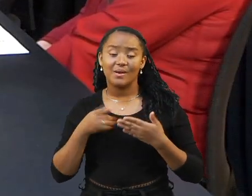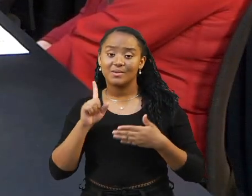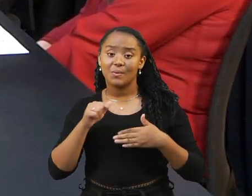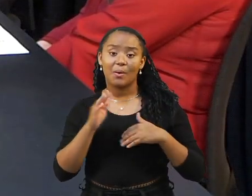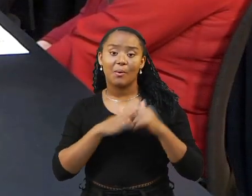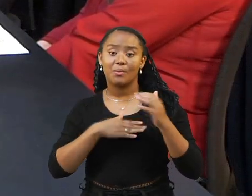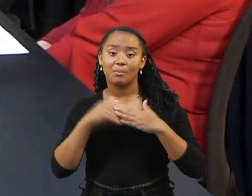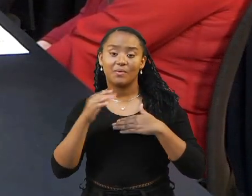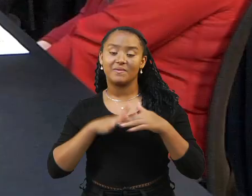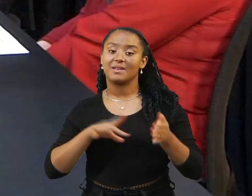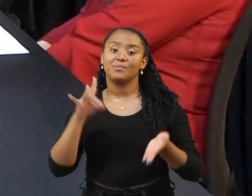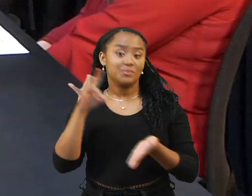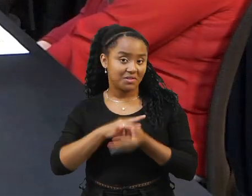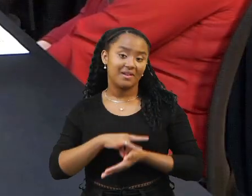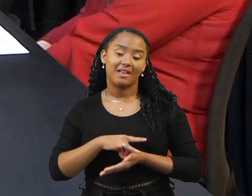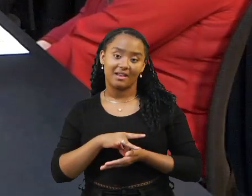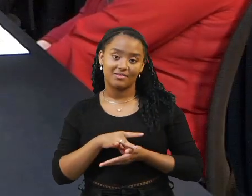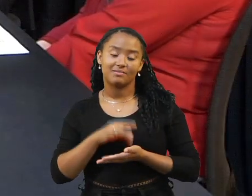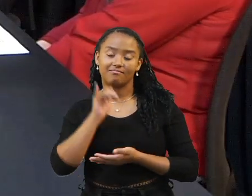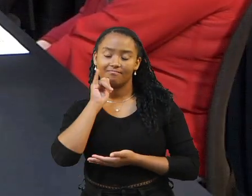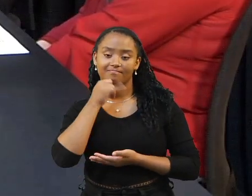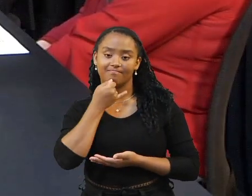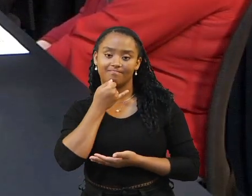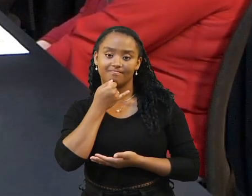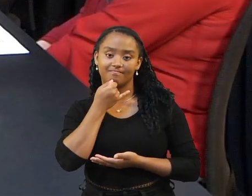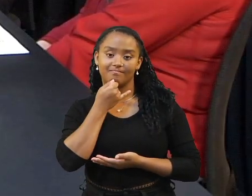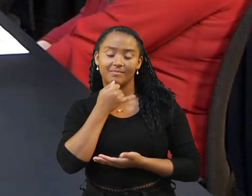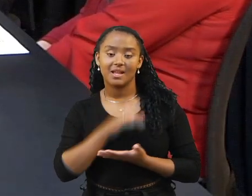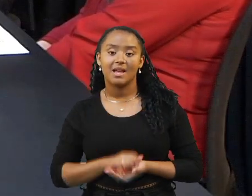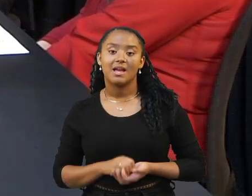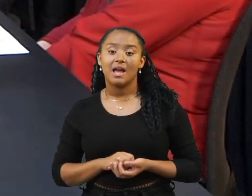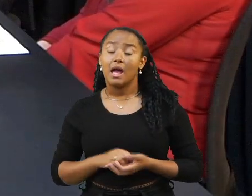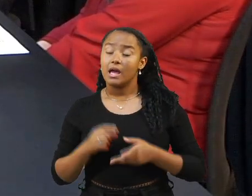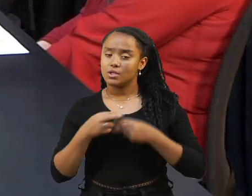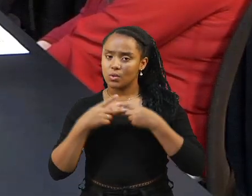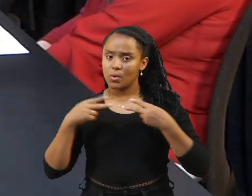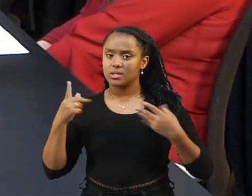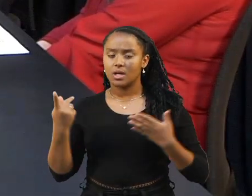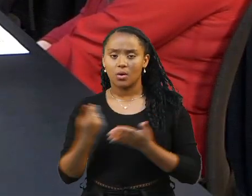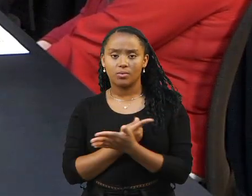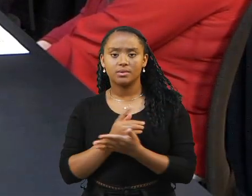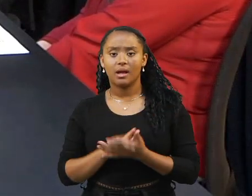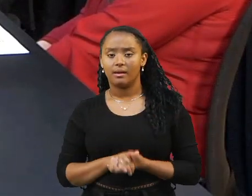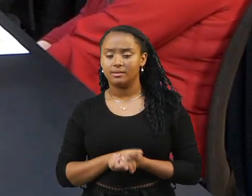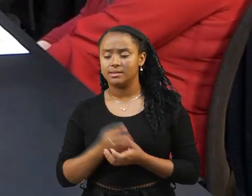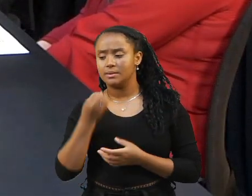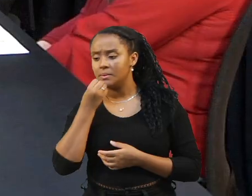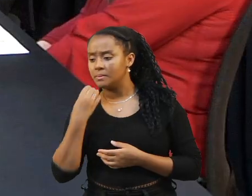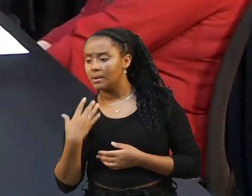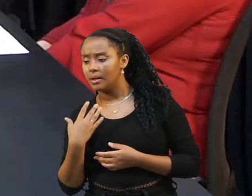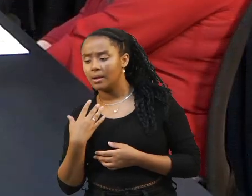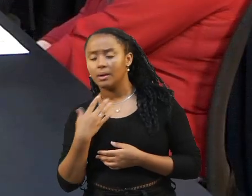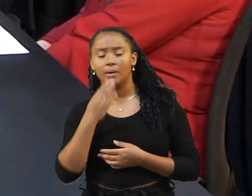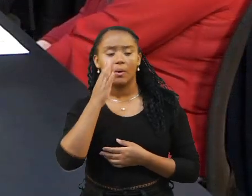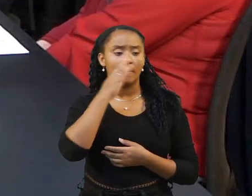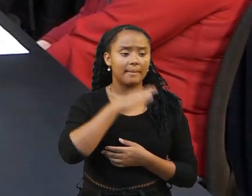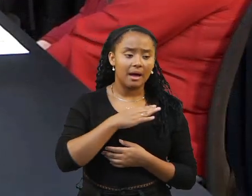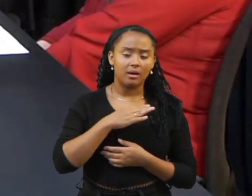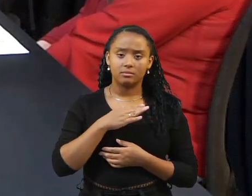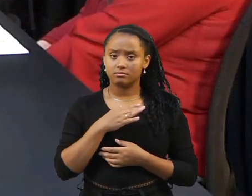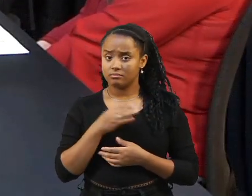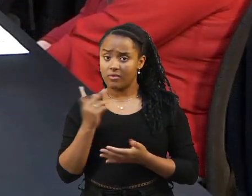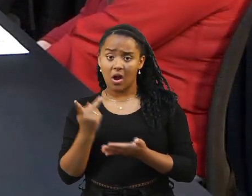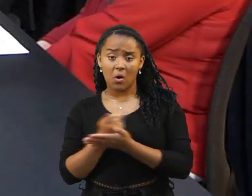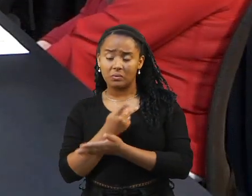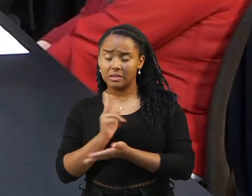infelizmente, ela não é considerada uma profissão oficial. As coisas acontecem, né? O bem ou o mal está